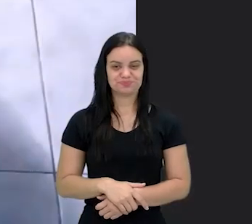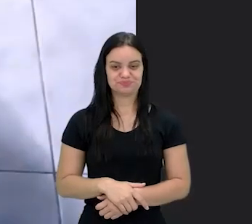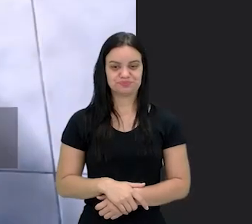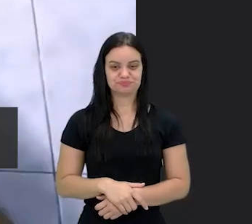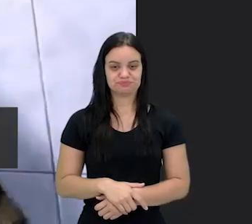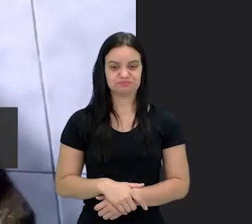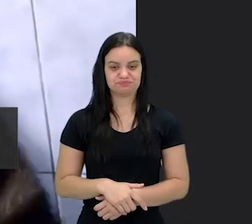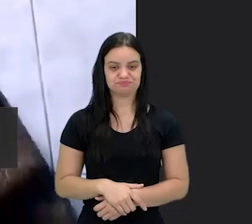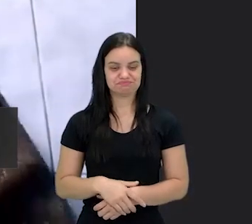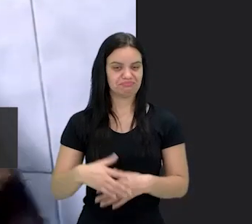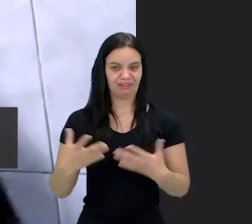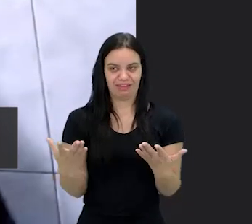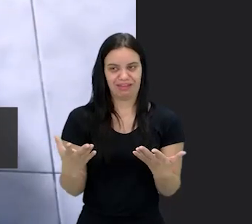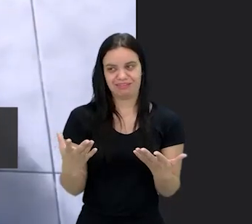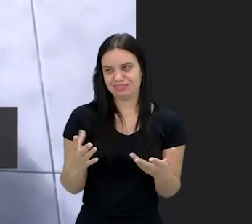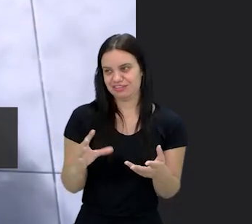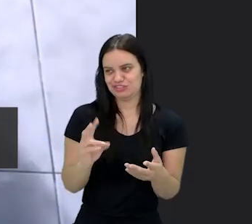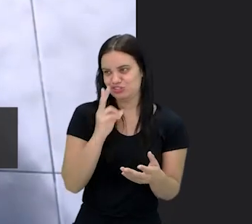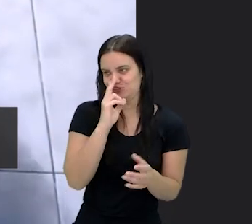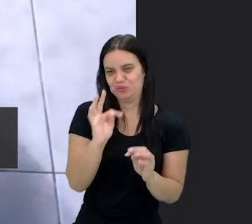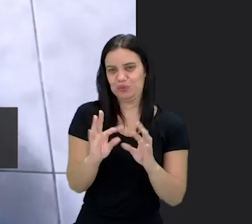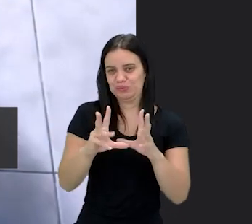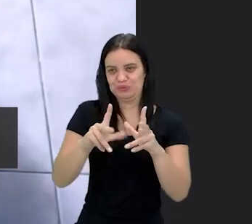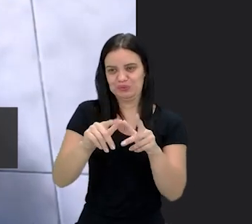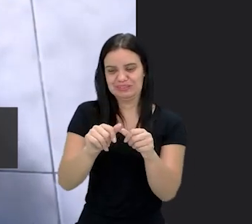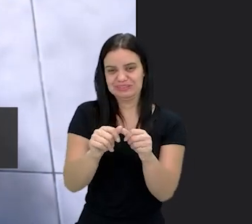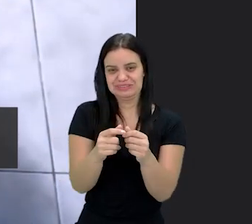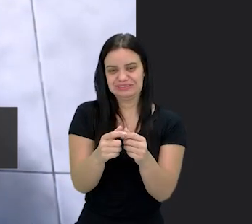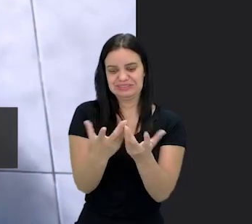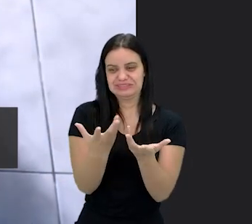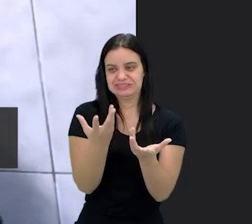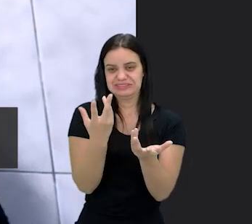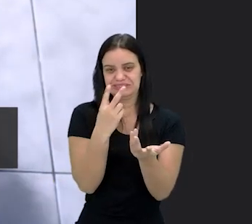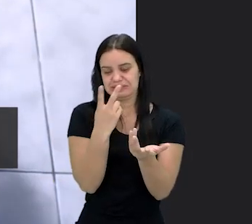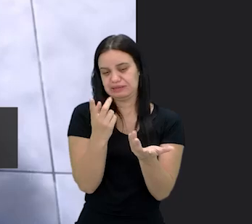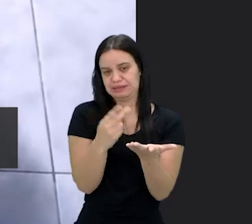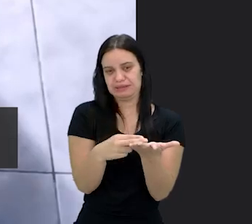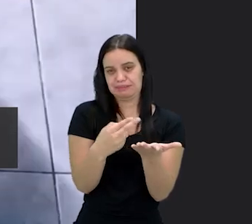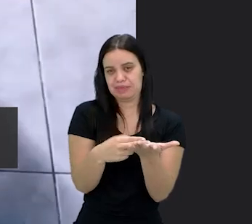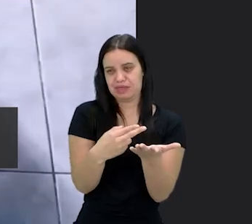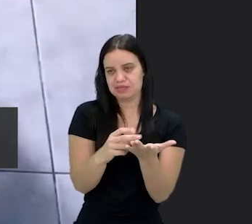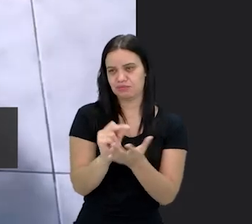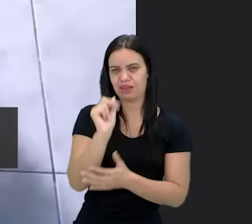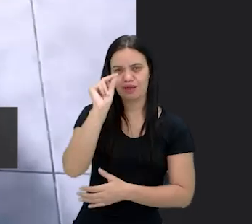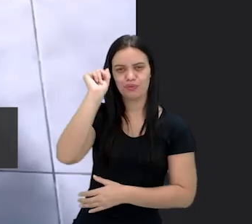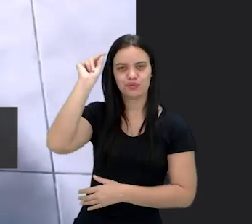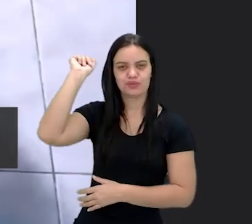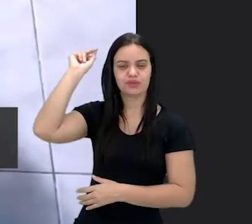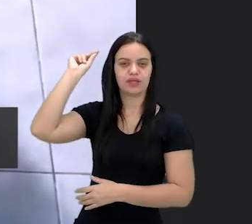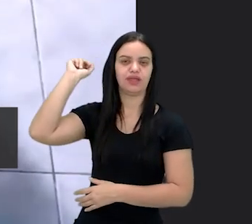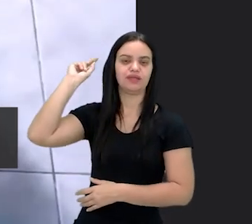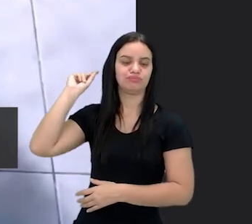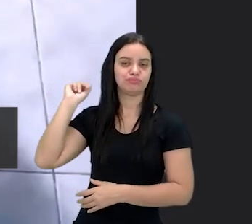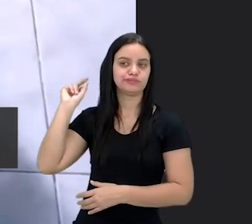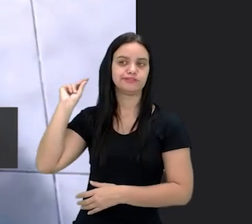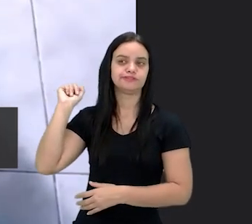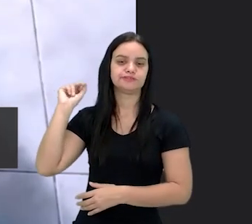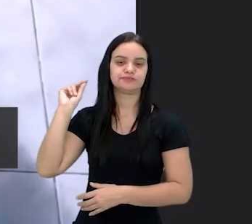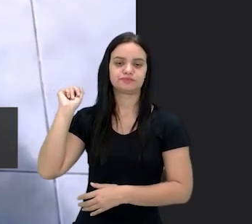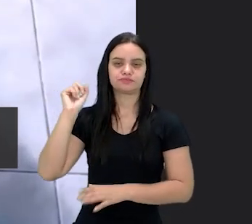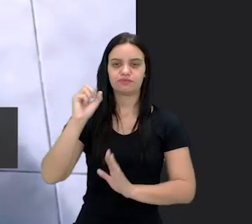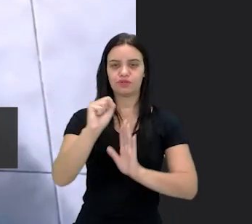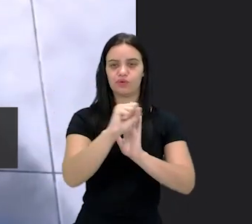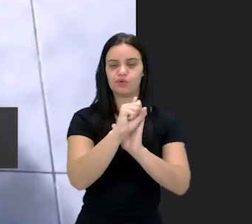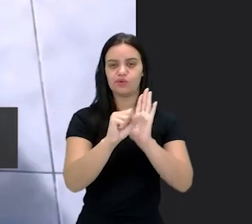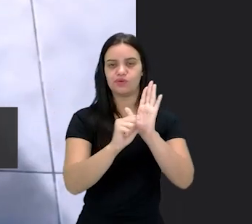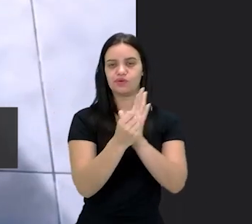O empoderamento feminino, né? Eu acho que mesmo naquela época, no século